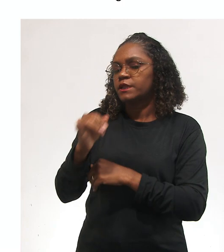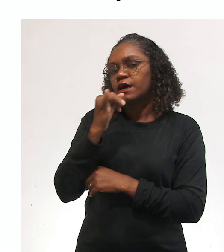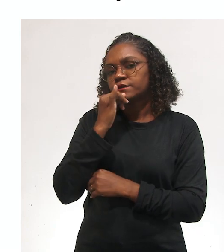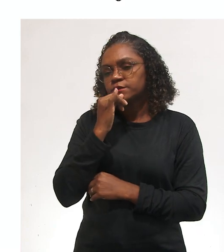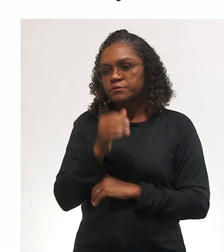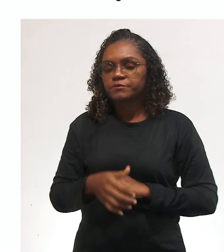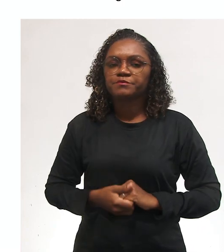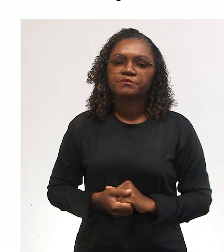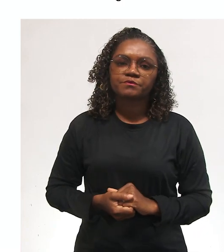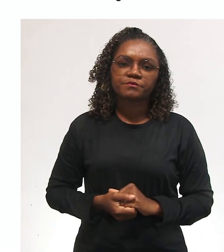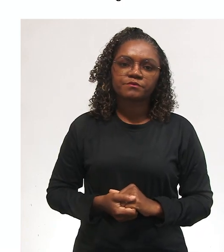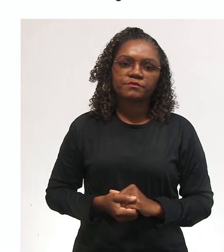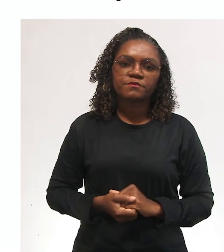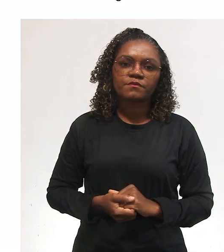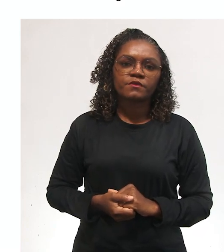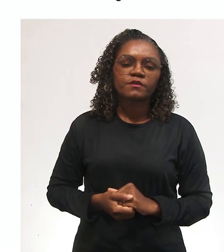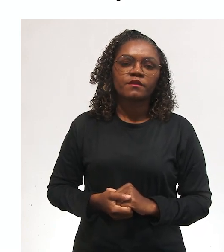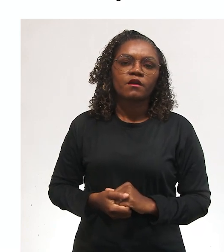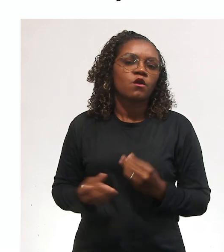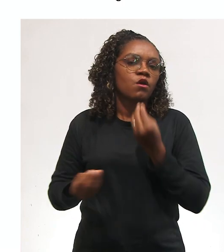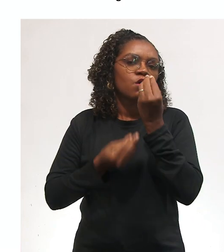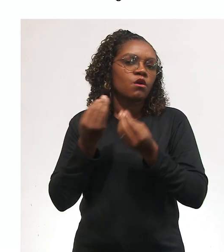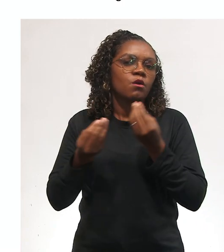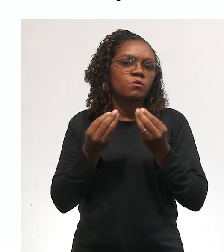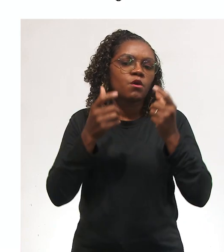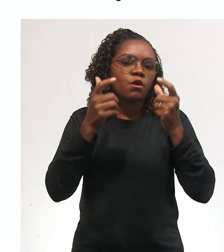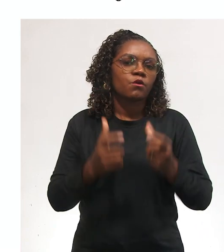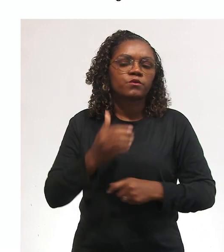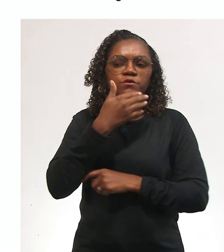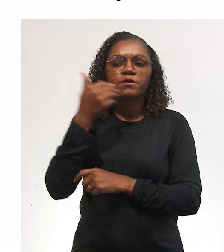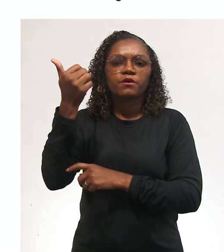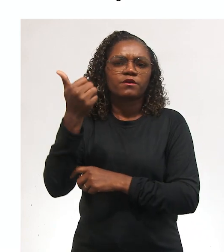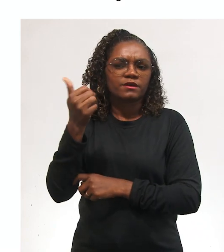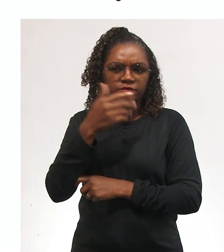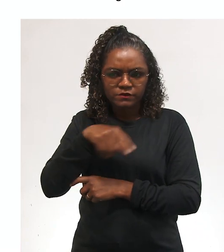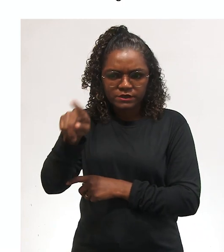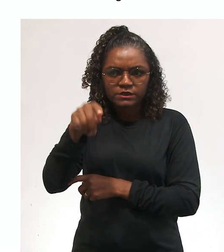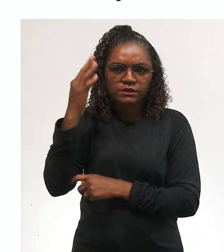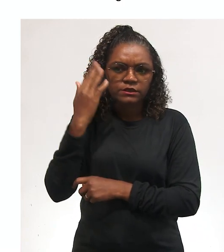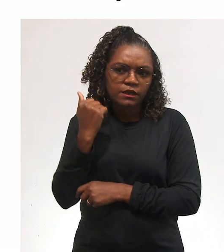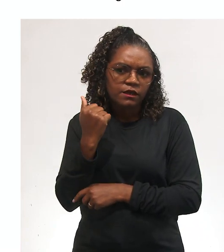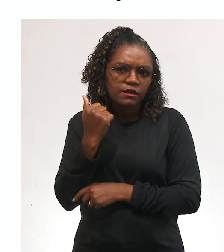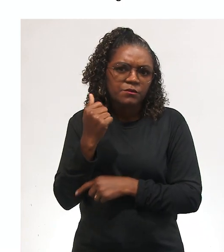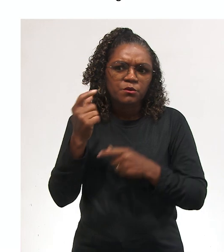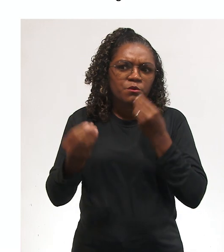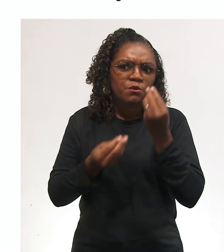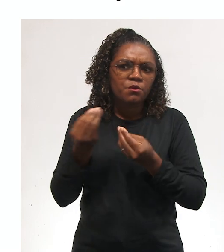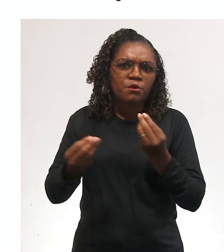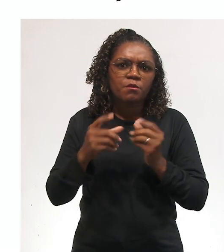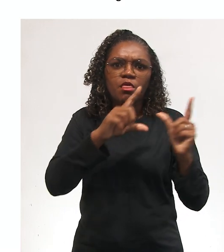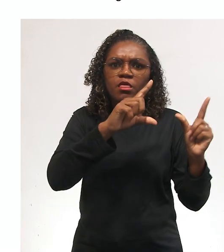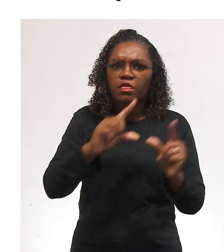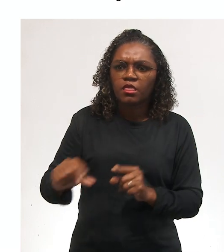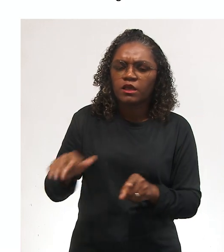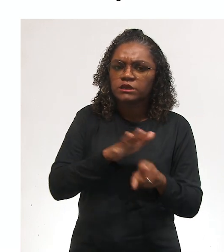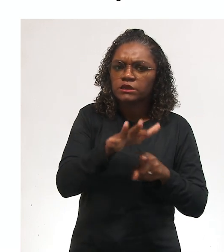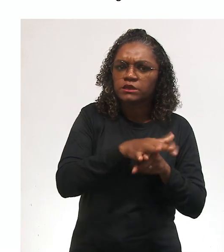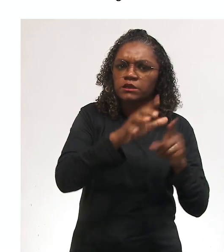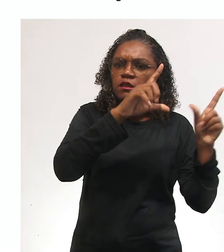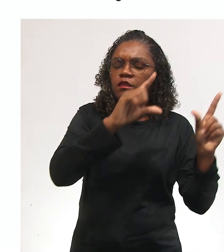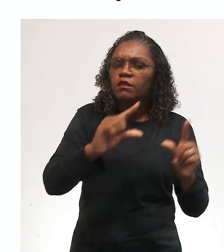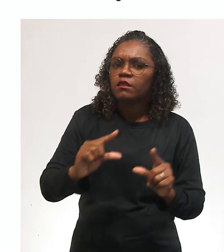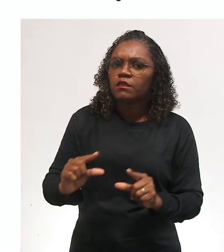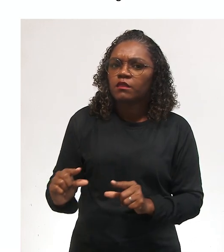Por exemplo, onde podemos melhorar? Por que é que as nossas vendas caíram? O que está acontecendo que a